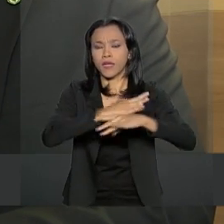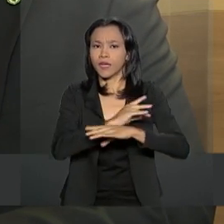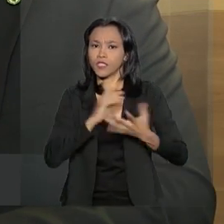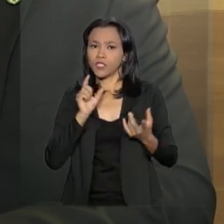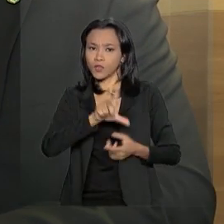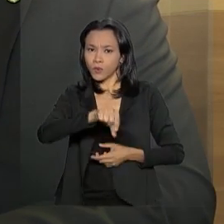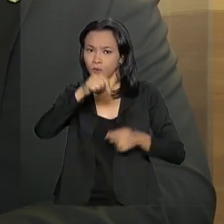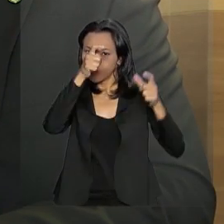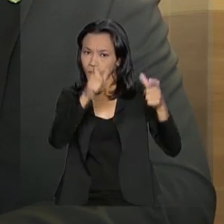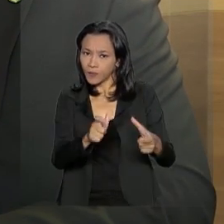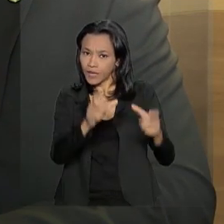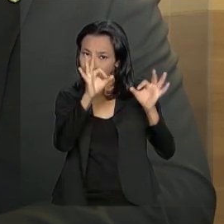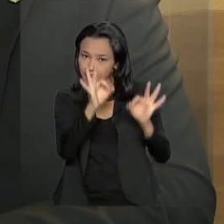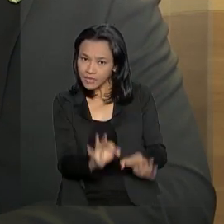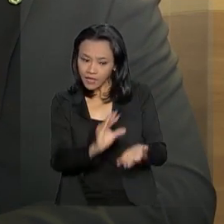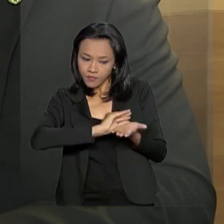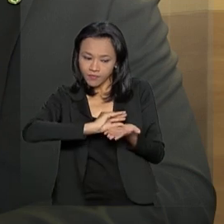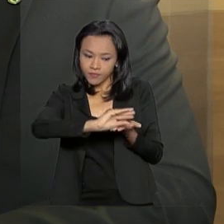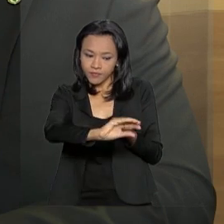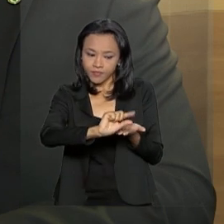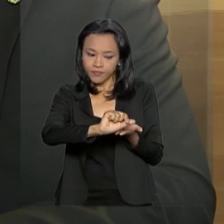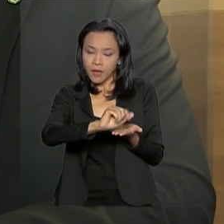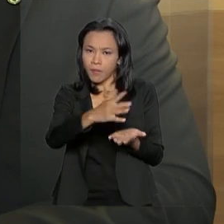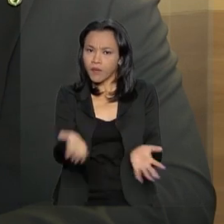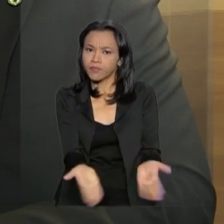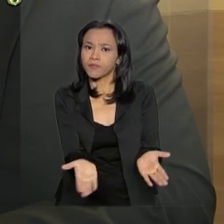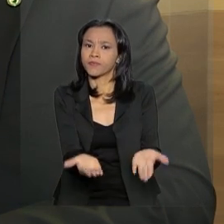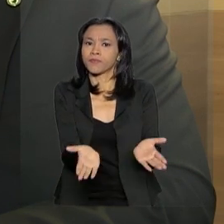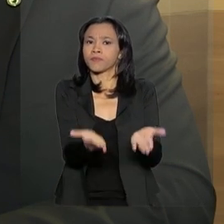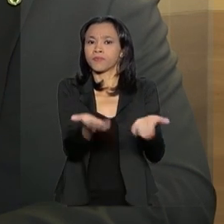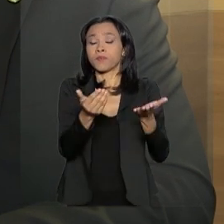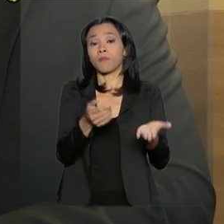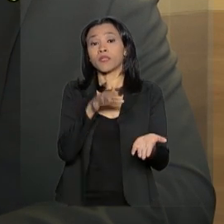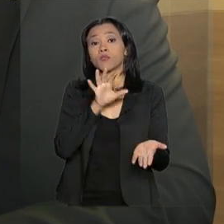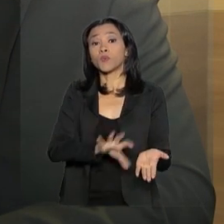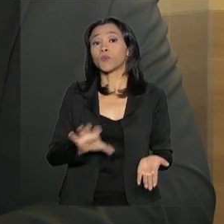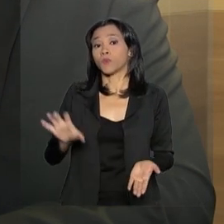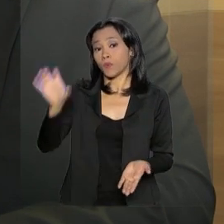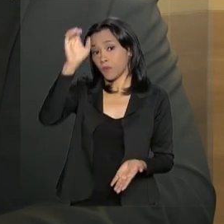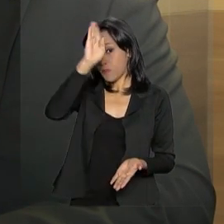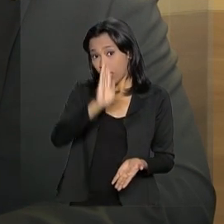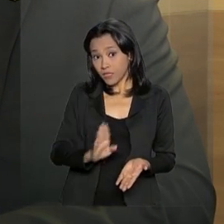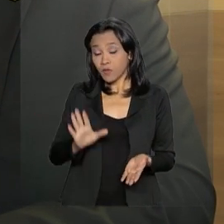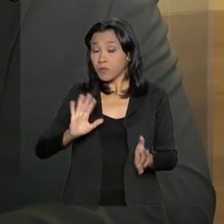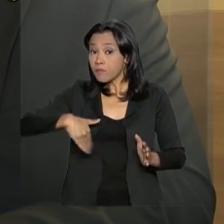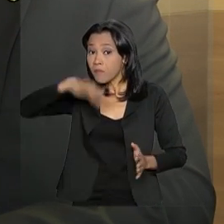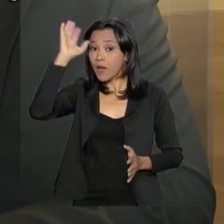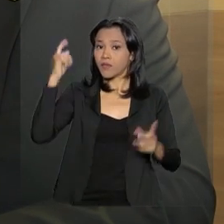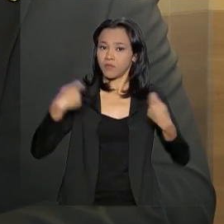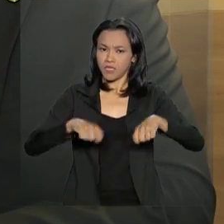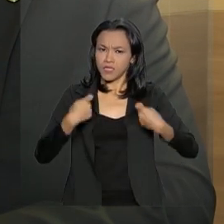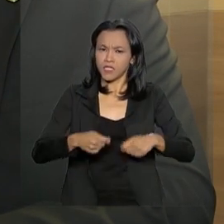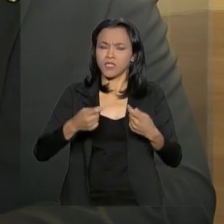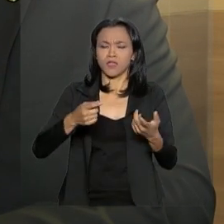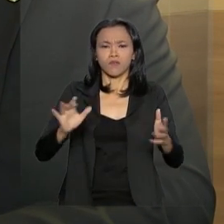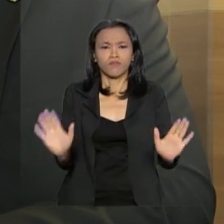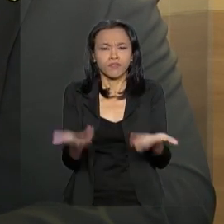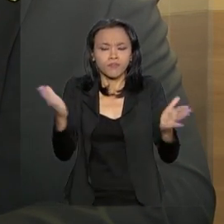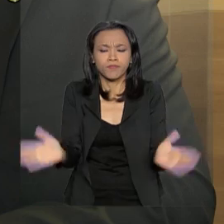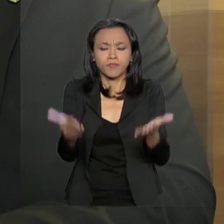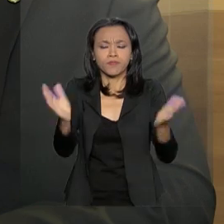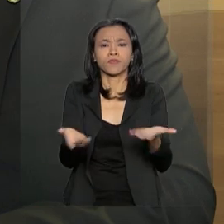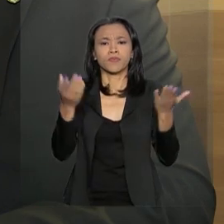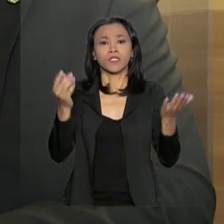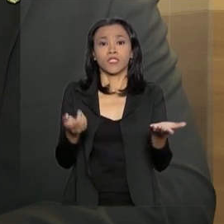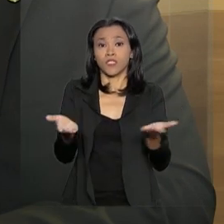certo para trazer o desenvolvimento produtivo para as regiões que mais precisam, trazendo riqueza, gerando riqueza, distribuindo